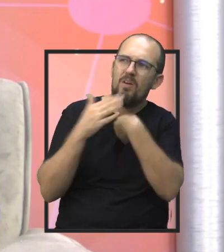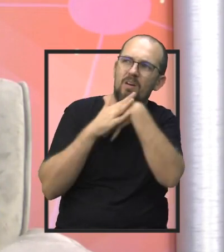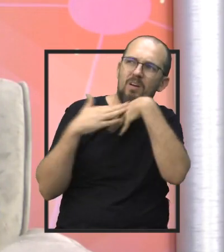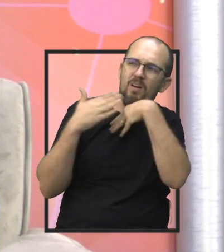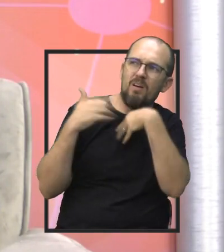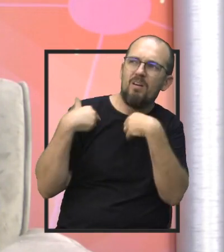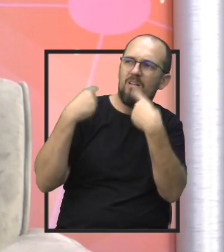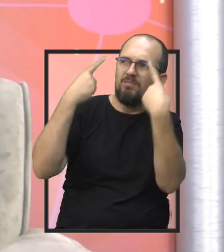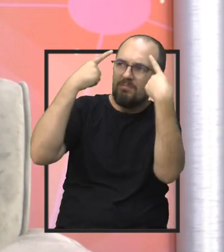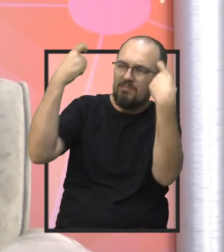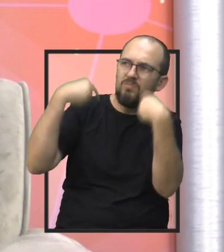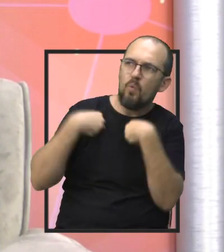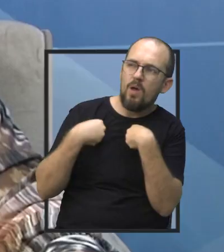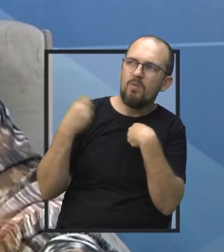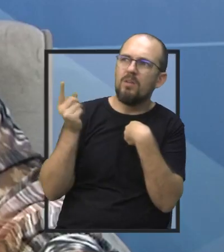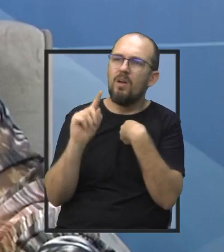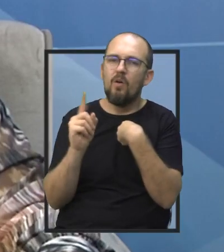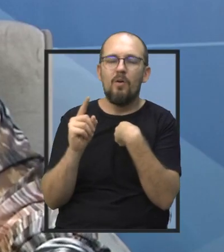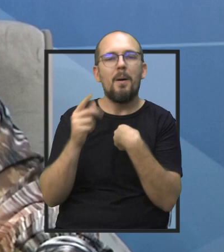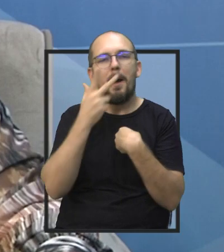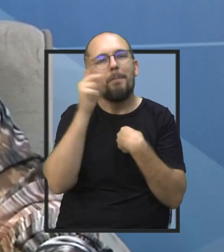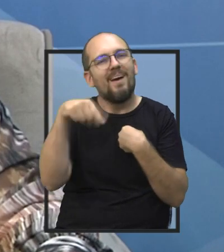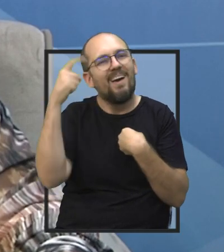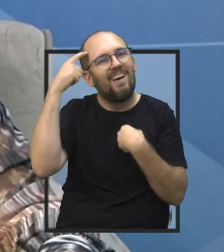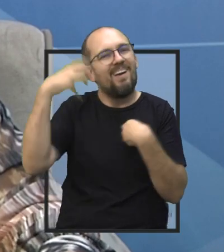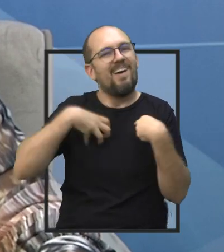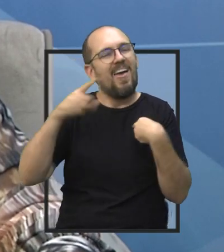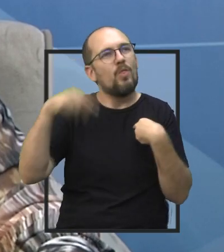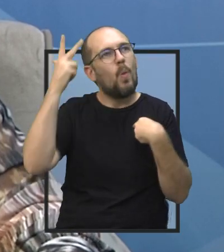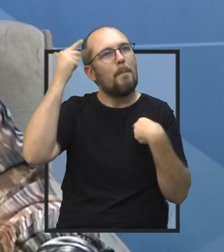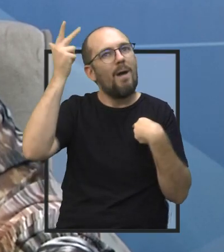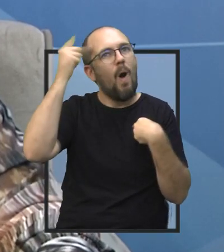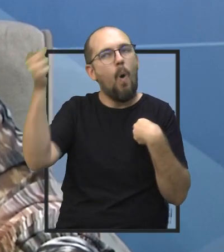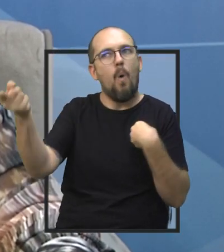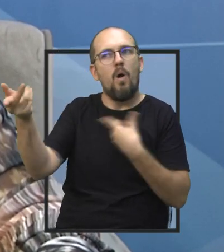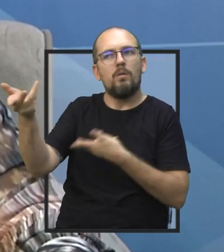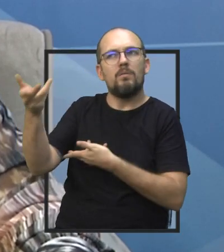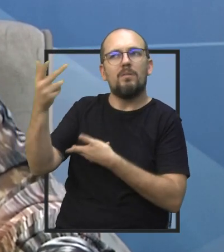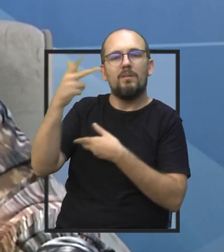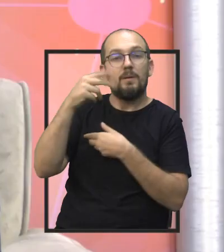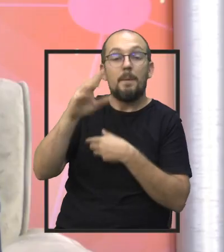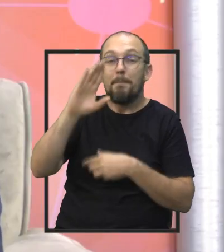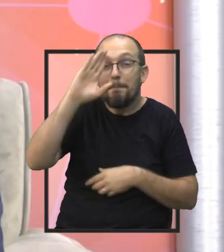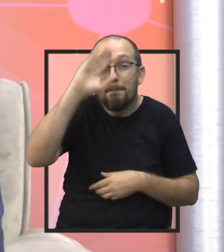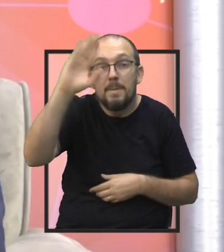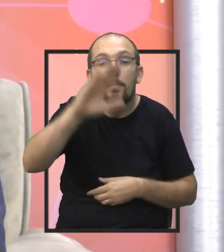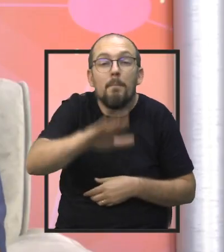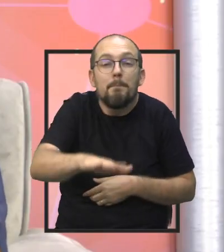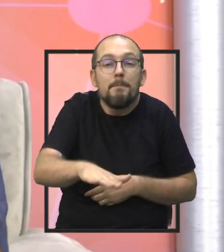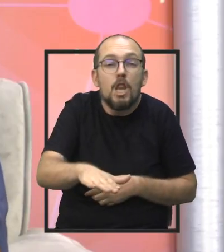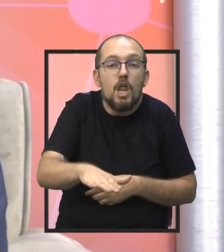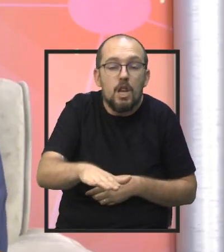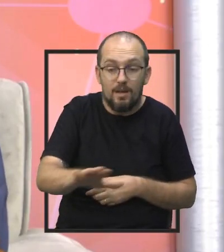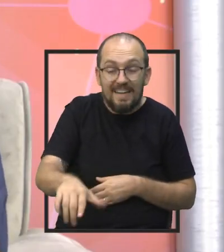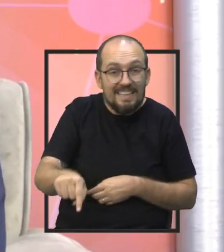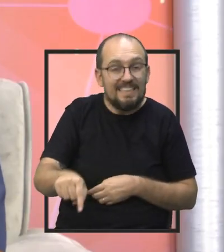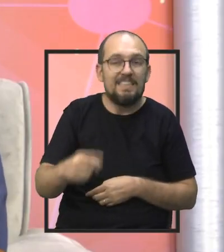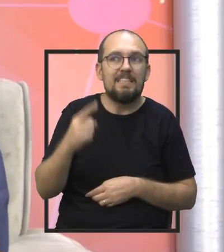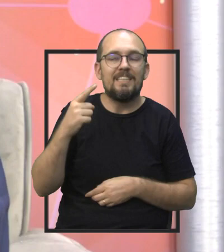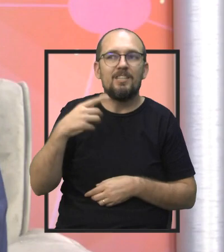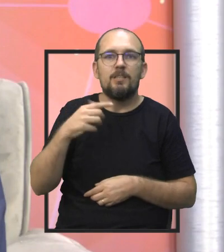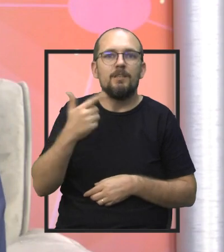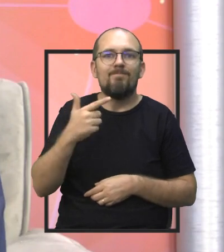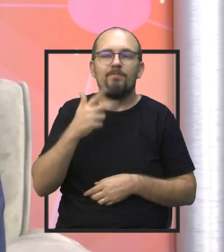aquilo como uma violência muitas vezes. Acho que aquela é uma atitude normal. Sobretudo as pequenininhas, né? Não